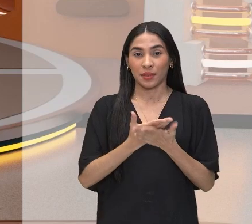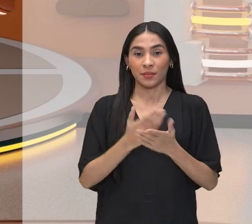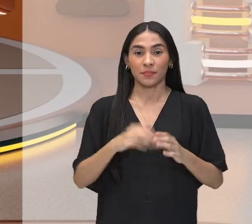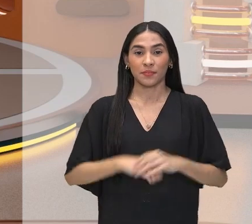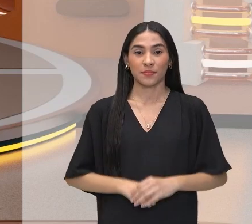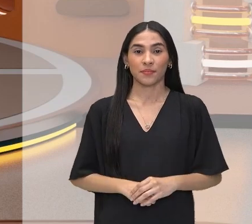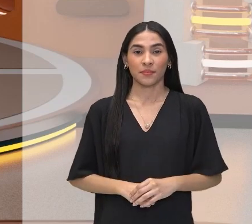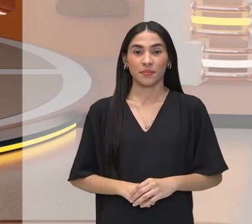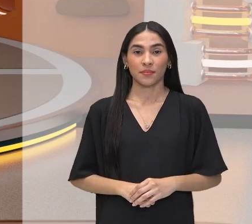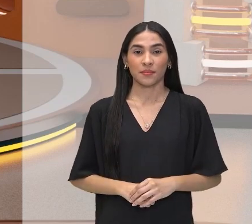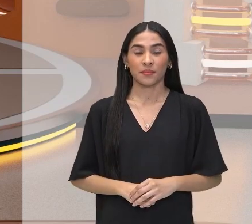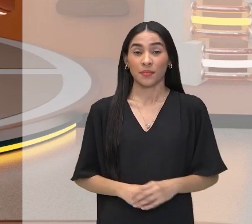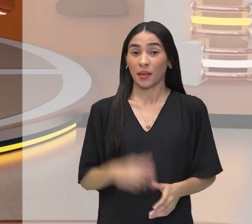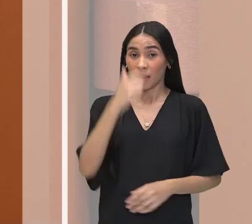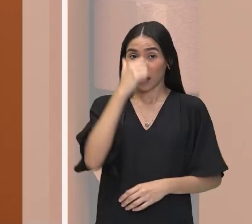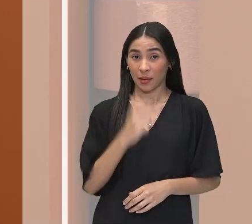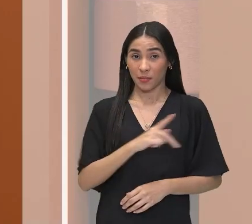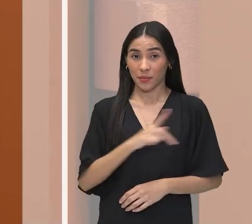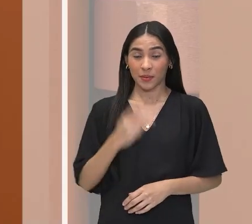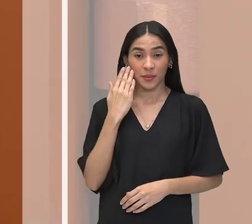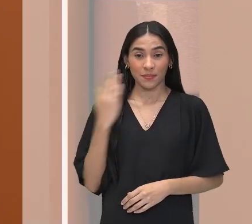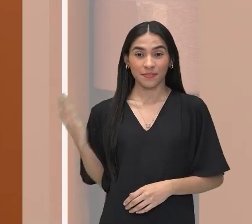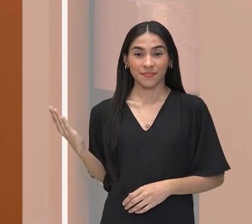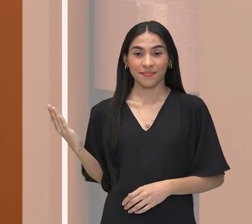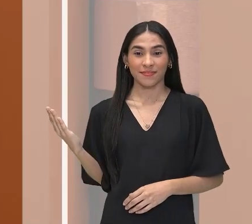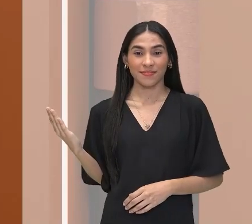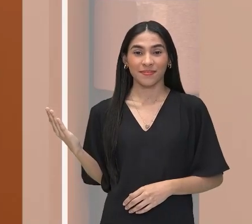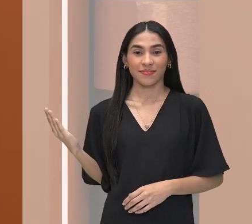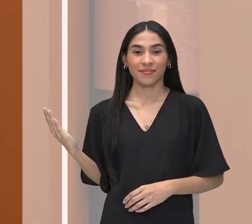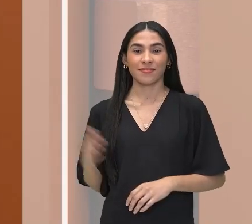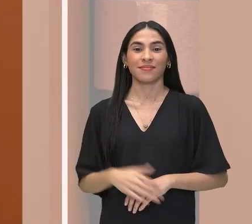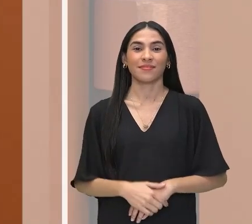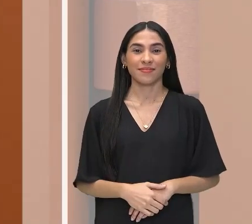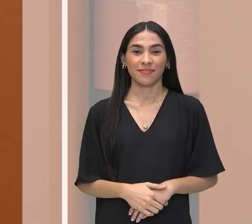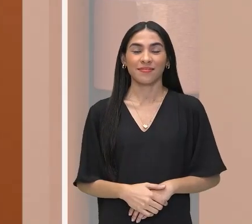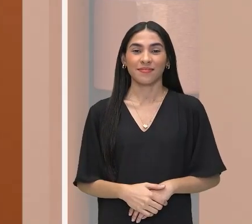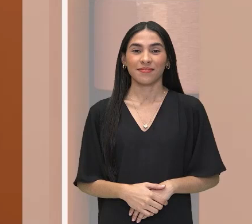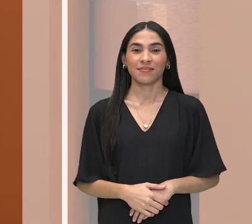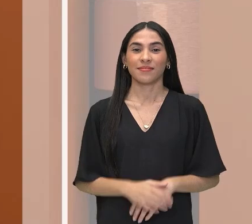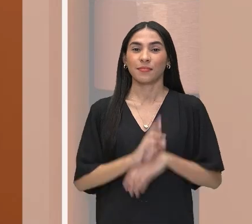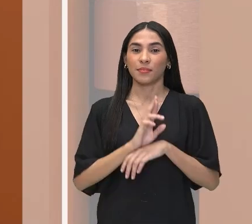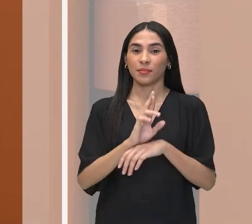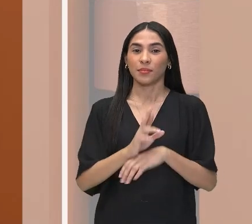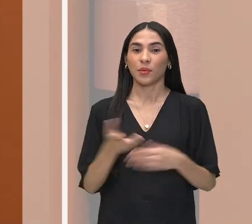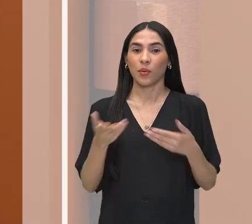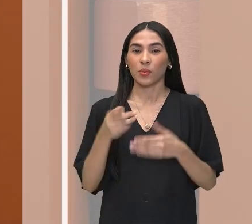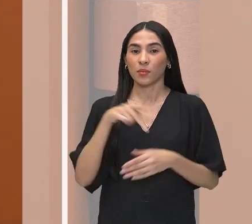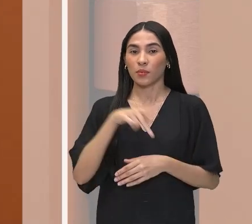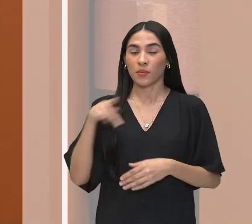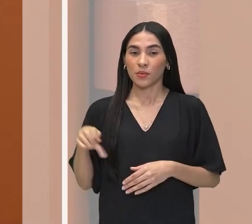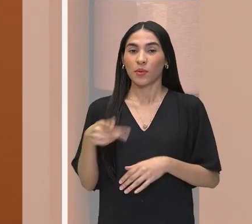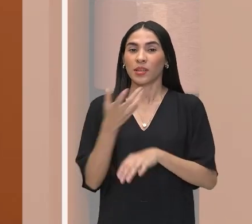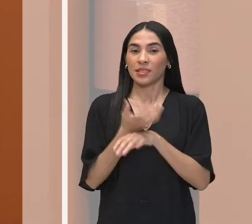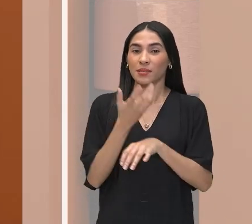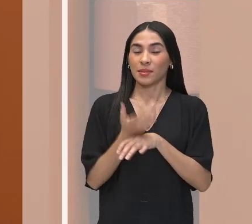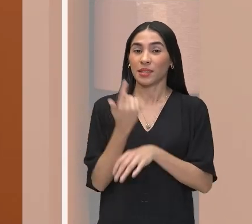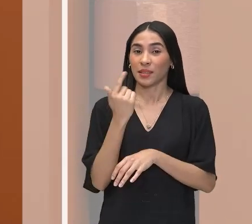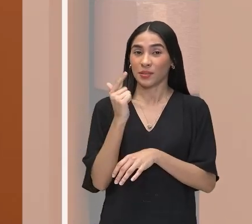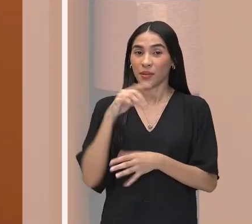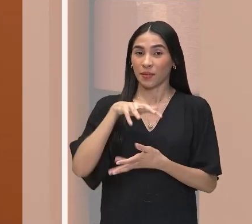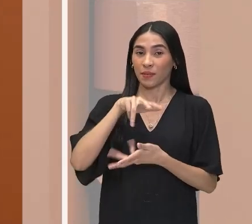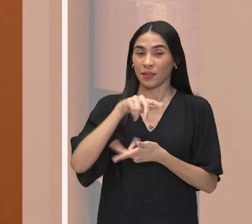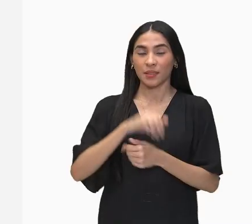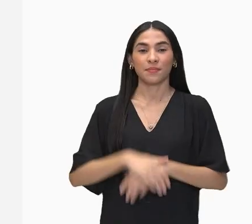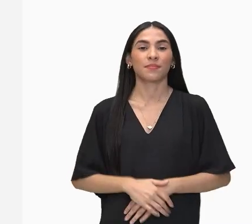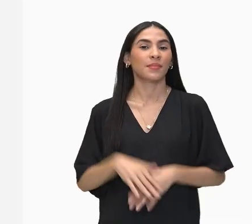aula. Eu sou a professora Sandréia Cascais, me apresentando aqui, professora do componente de Geografia.